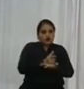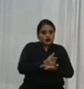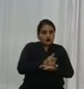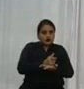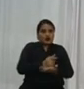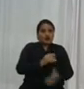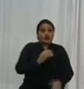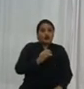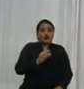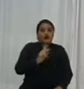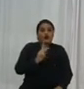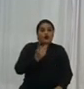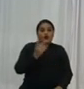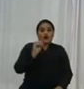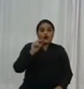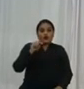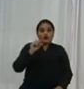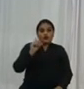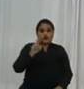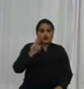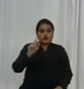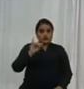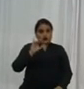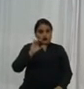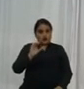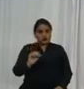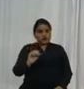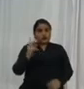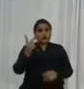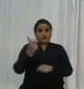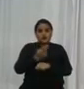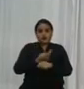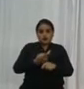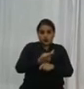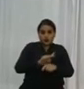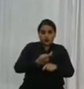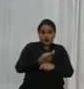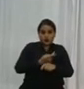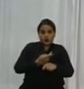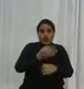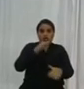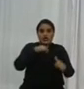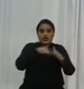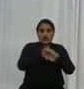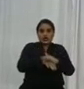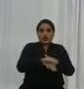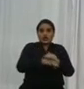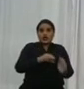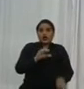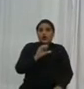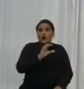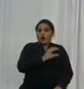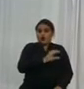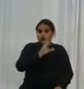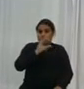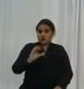o honorário do procurador e esse depósito ser feito em conta